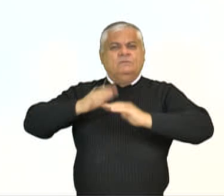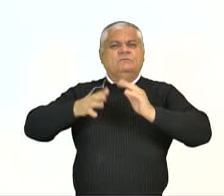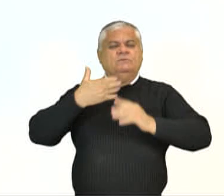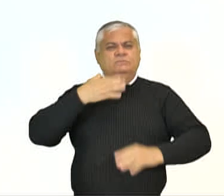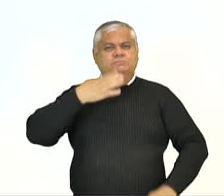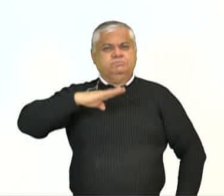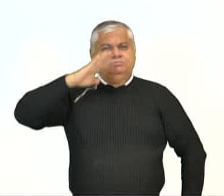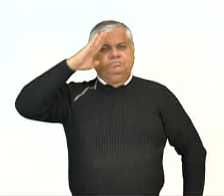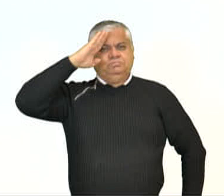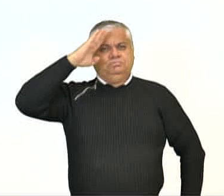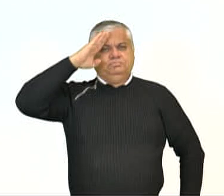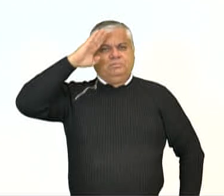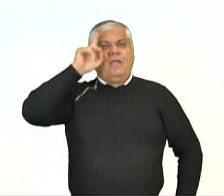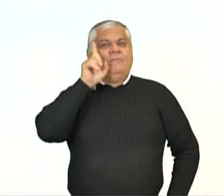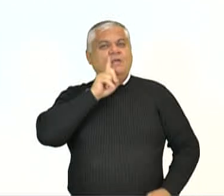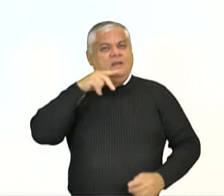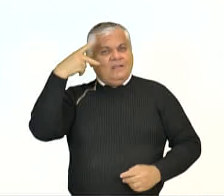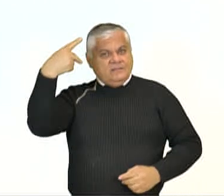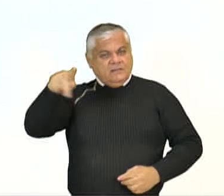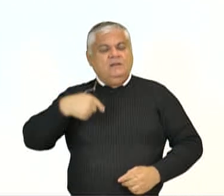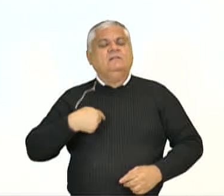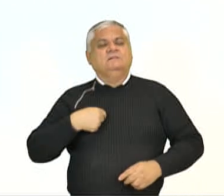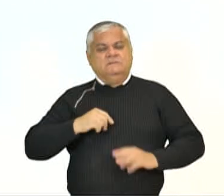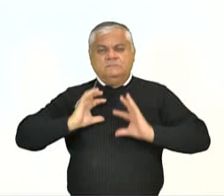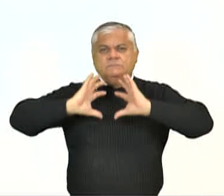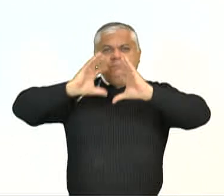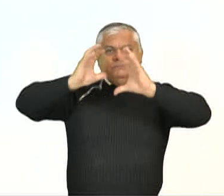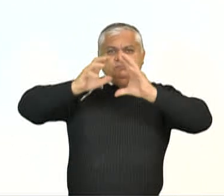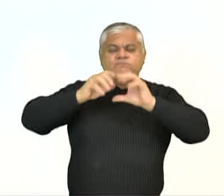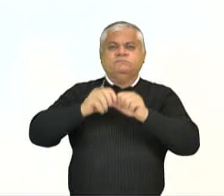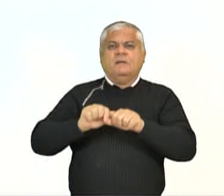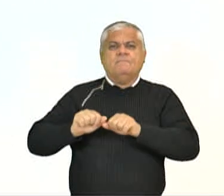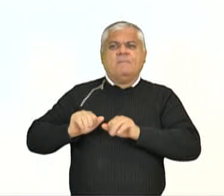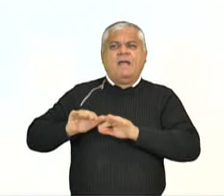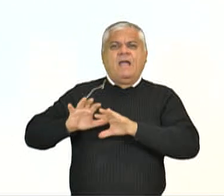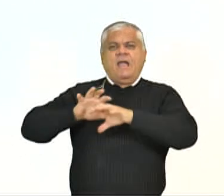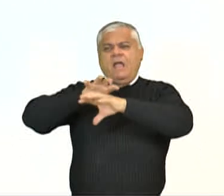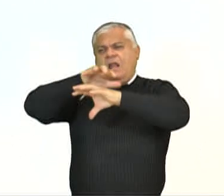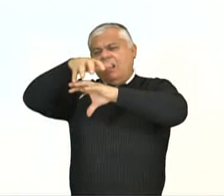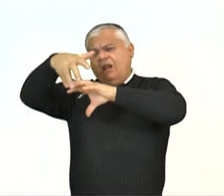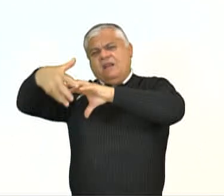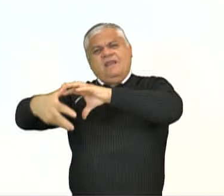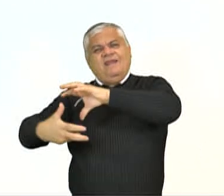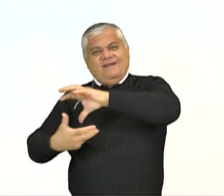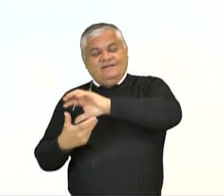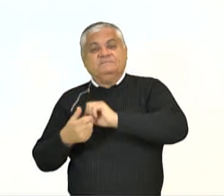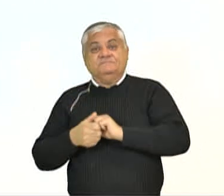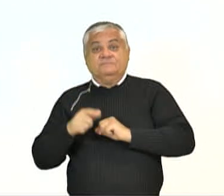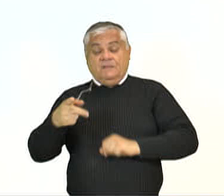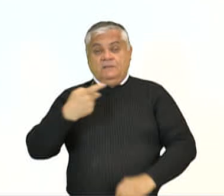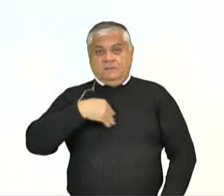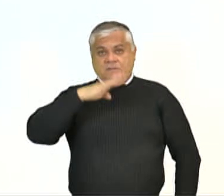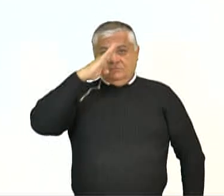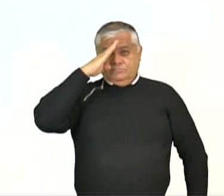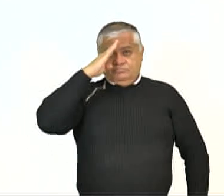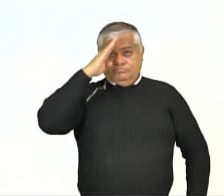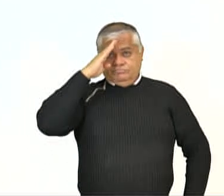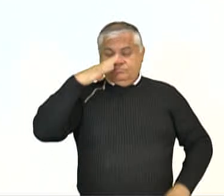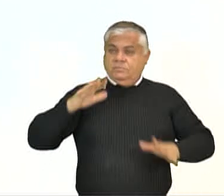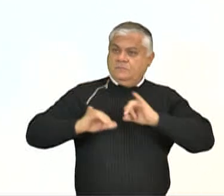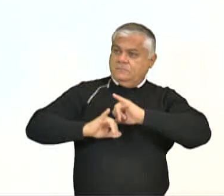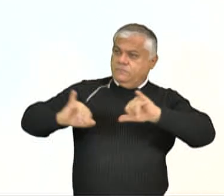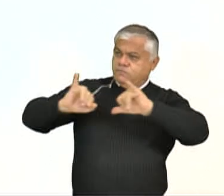Armadas Americanas. Assim foi possível chegar a outros países. Então, as Forças Armadas, quando eles iam para outros lugares, eles iam